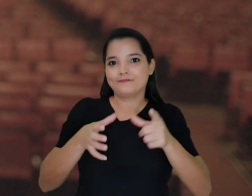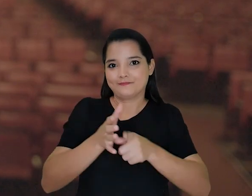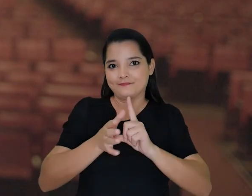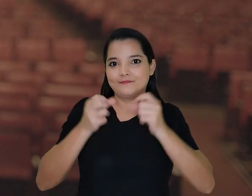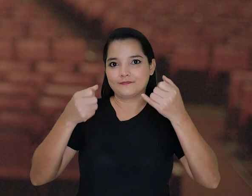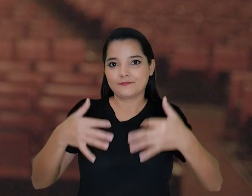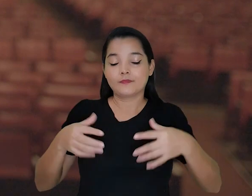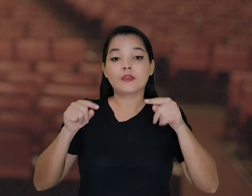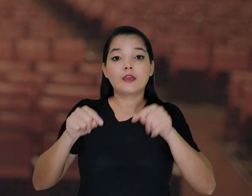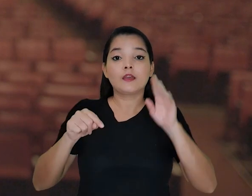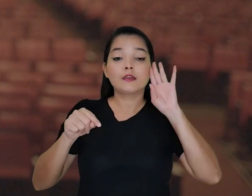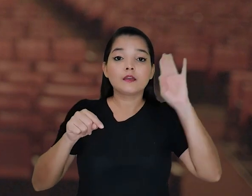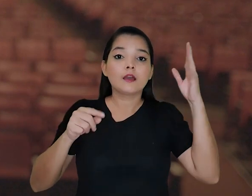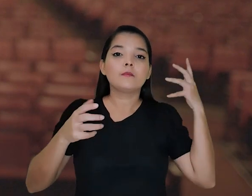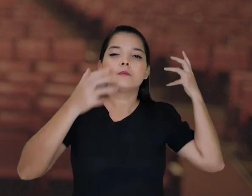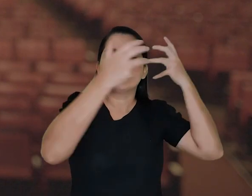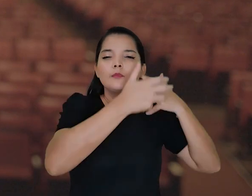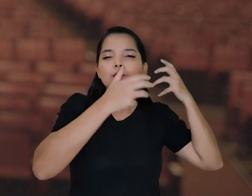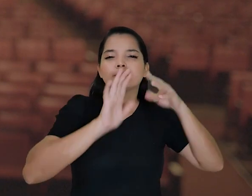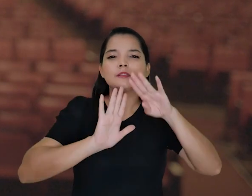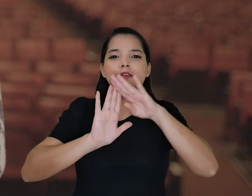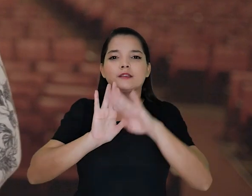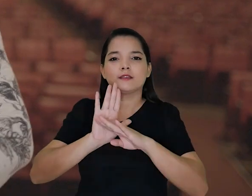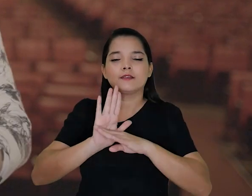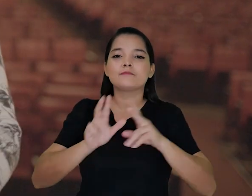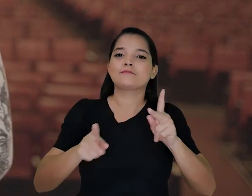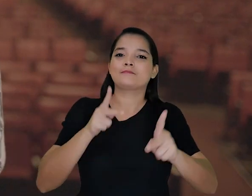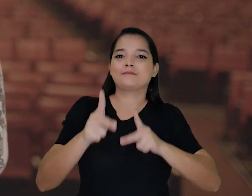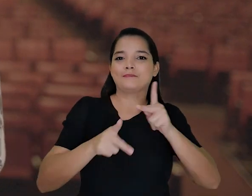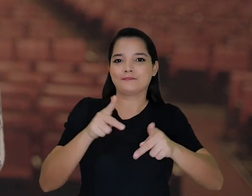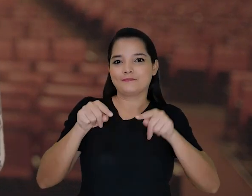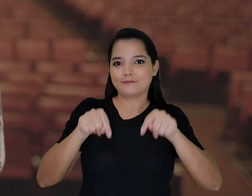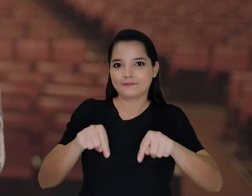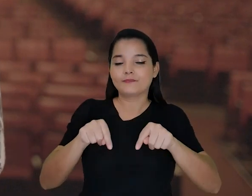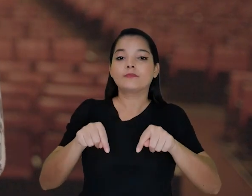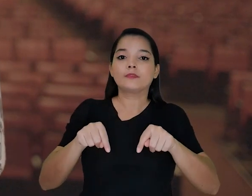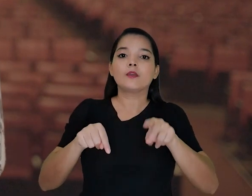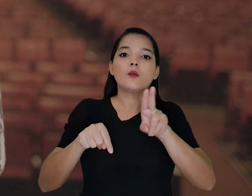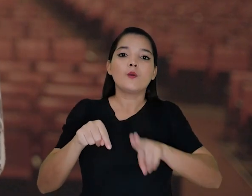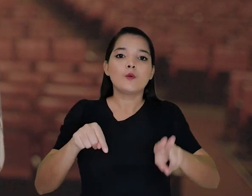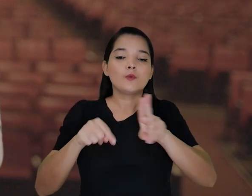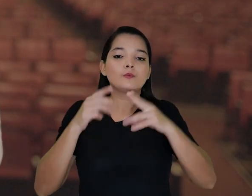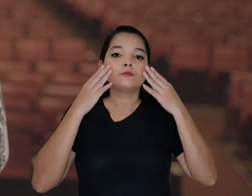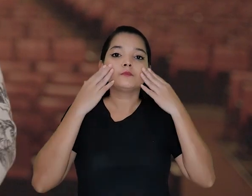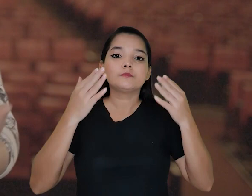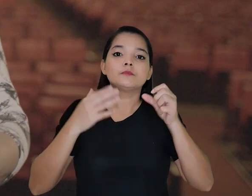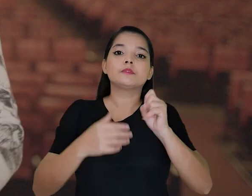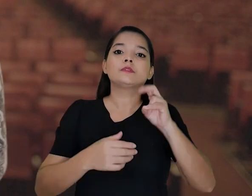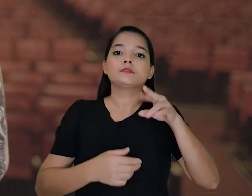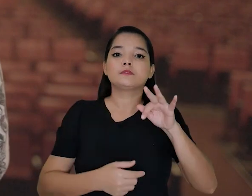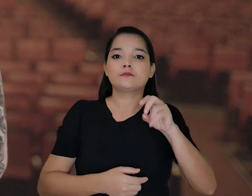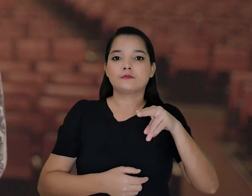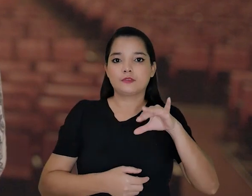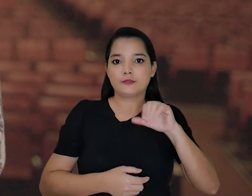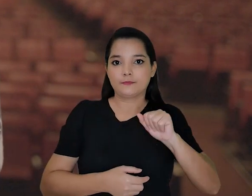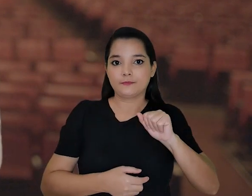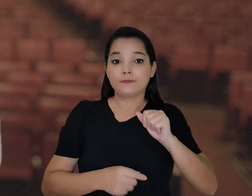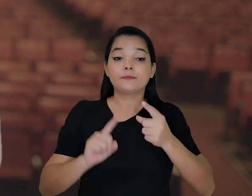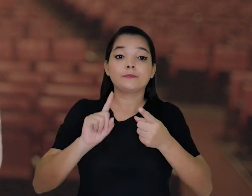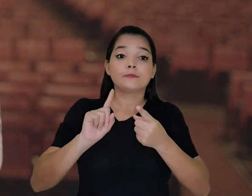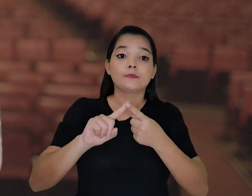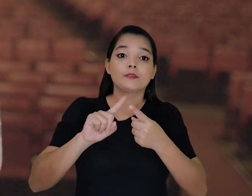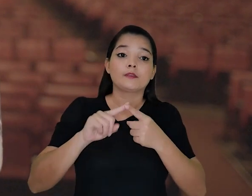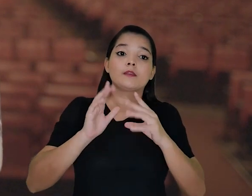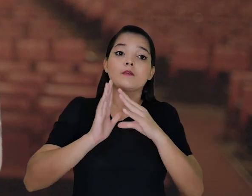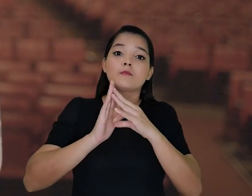um repertório de música popular com uma vestimenta Sinfônica e um modelo de